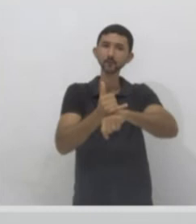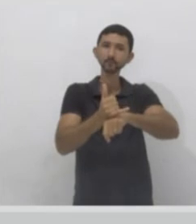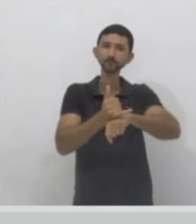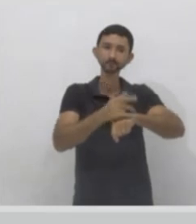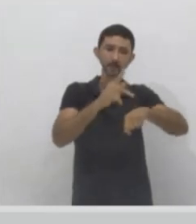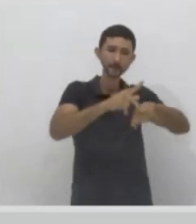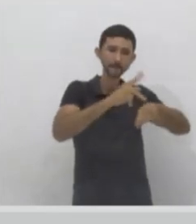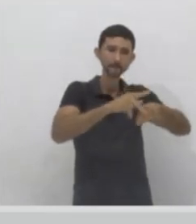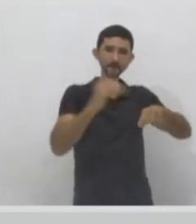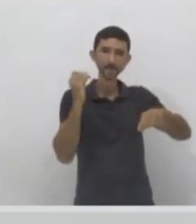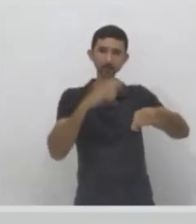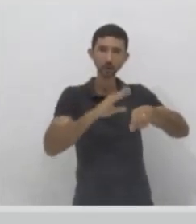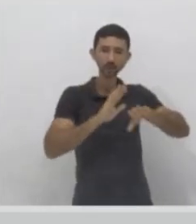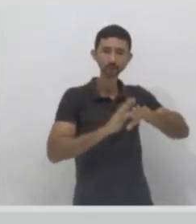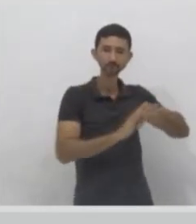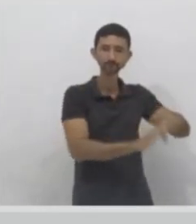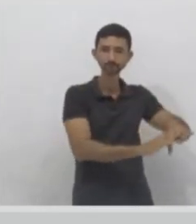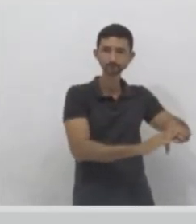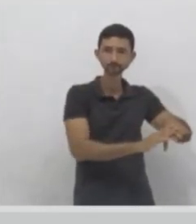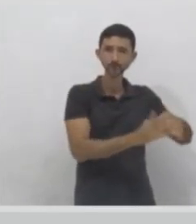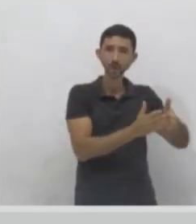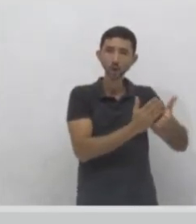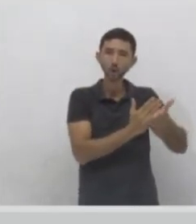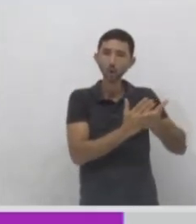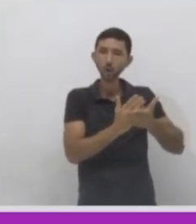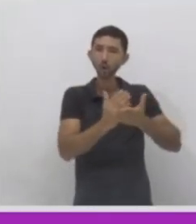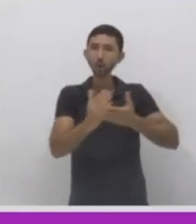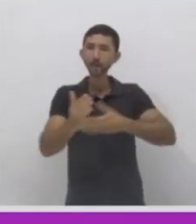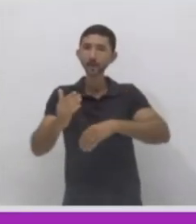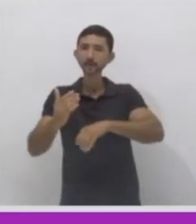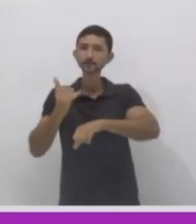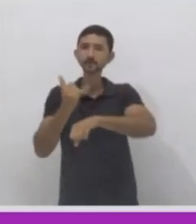Neolítico. Começa a Idade dos Metais.